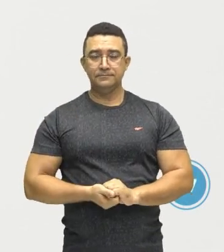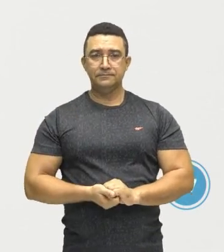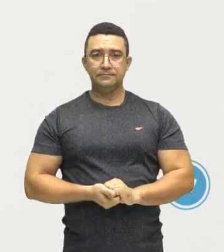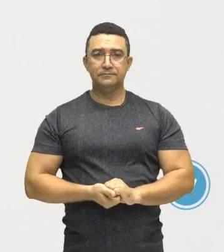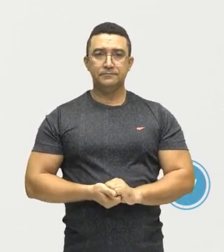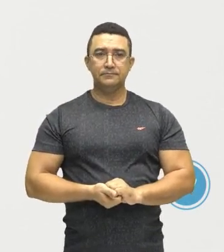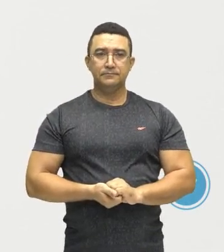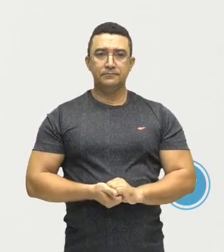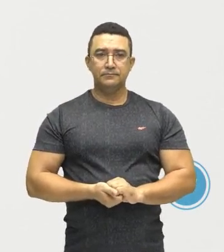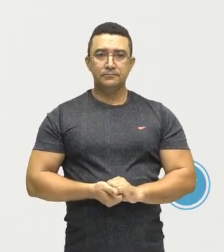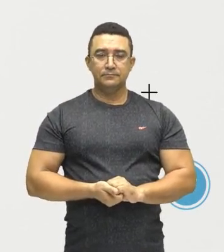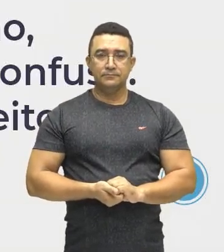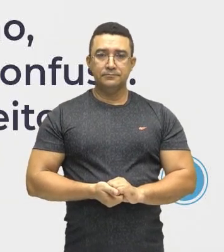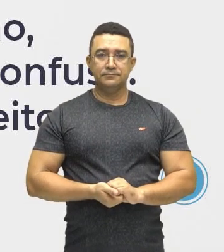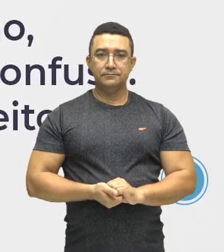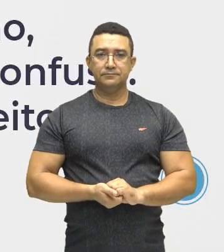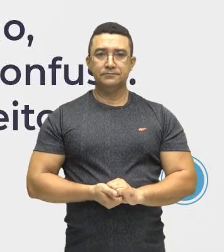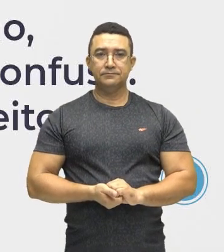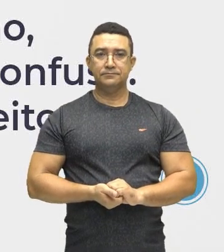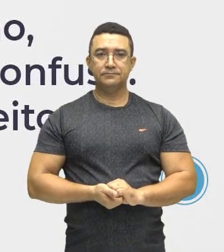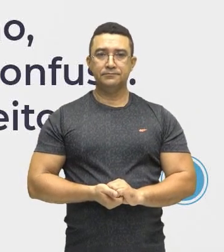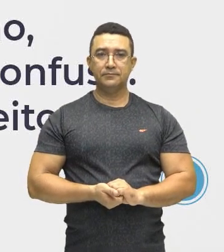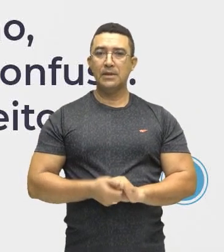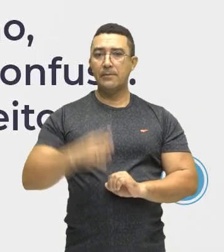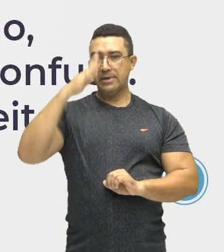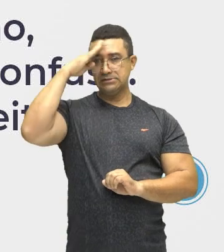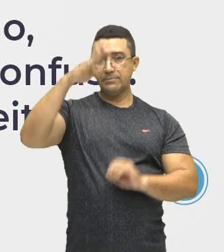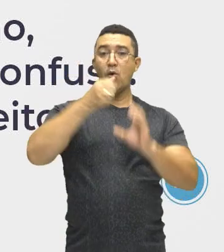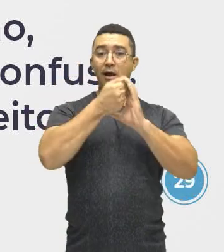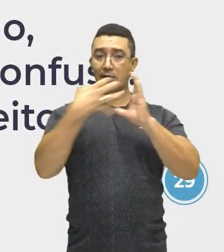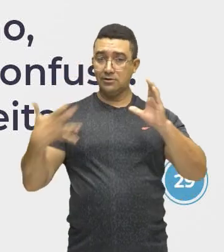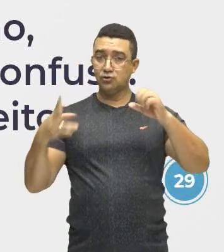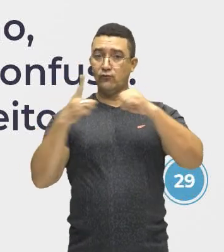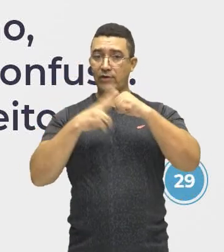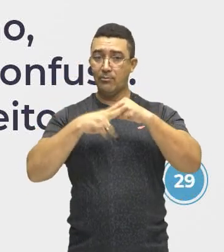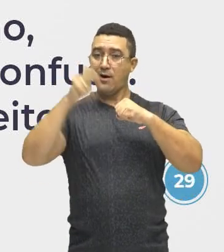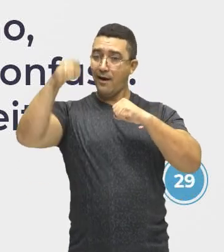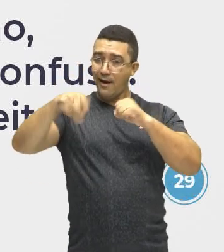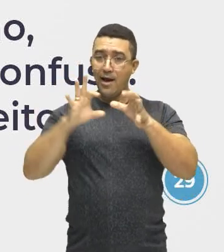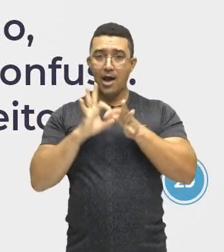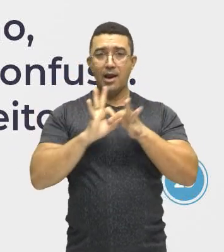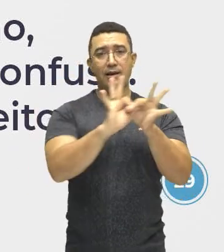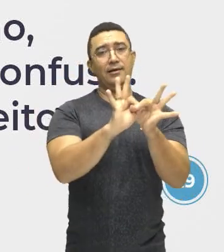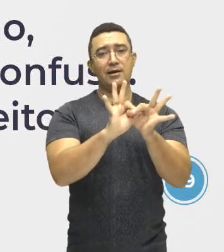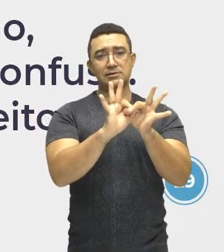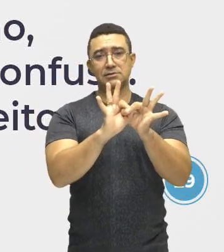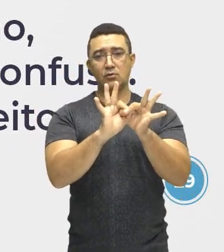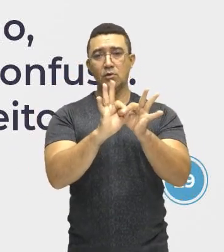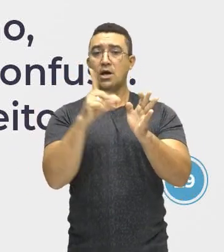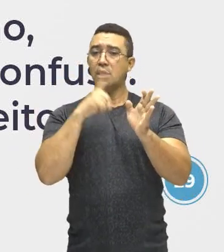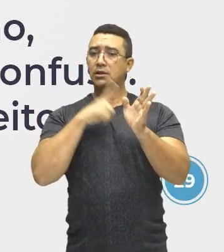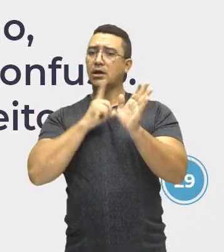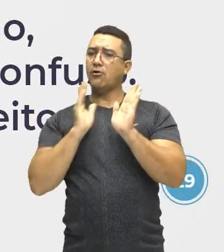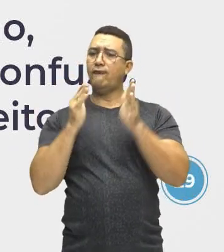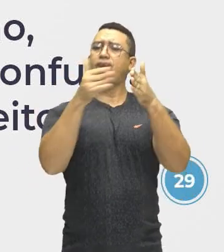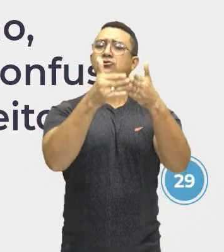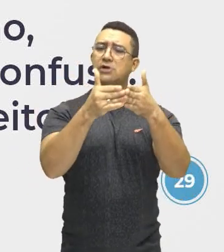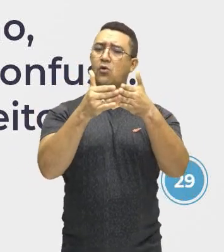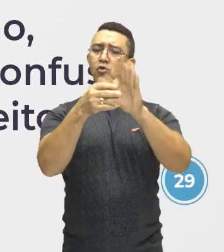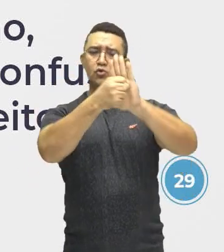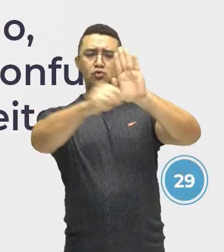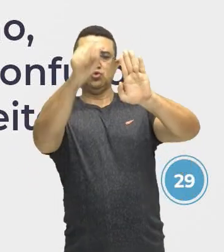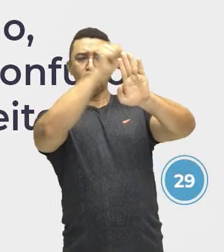Letra D é a resposta, muito bem. A principal característica do verbo de ligação é ter a função de ligar o sujeito e